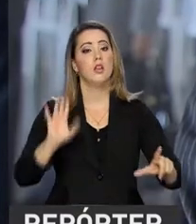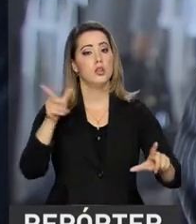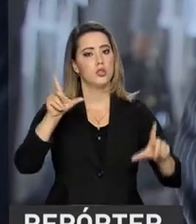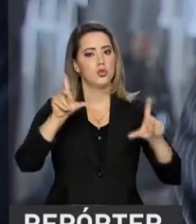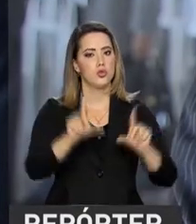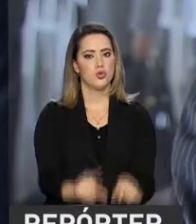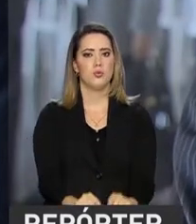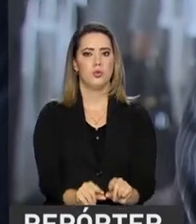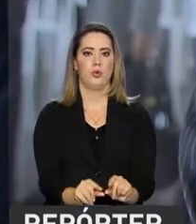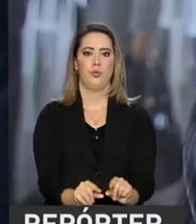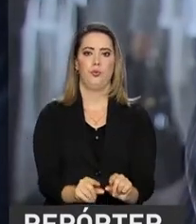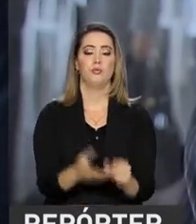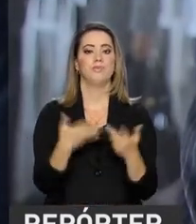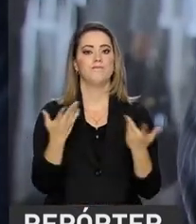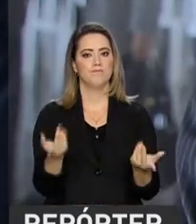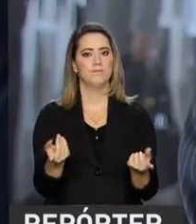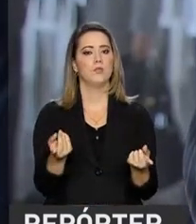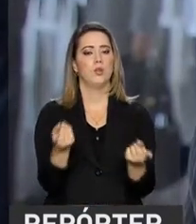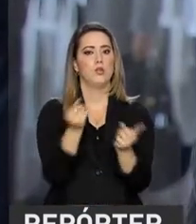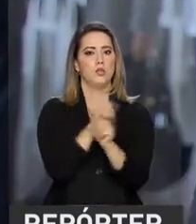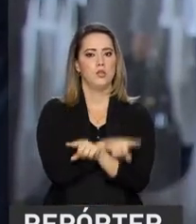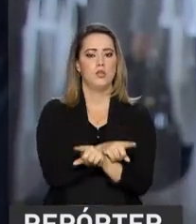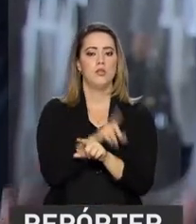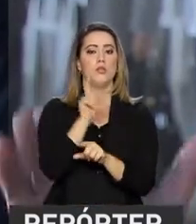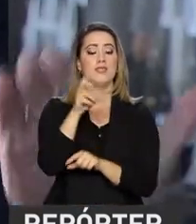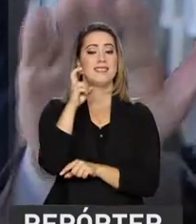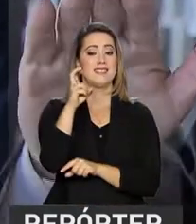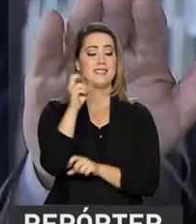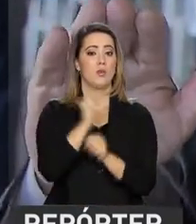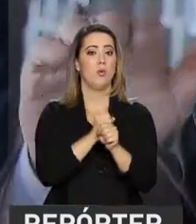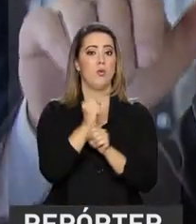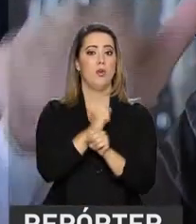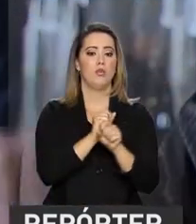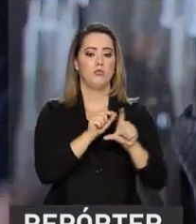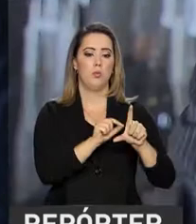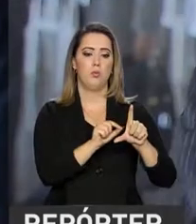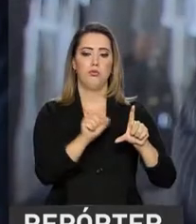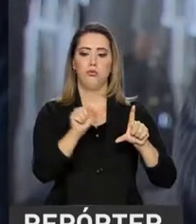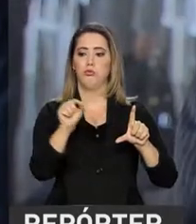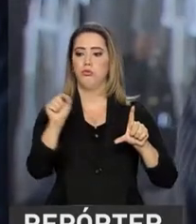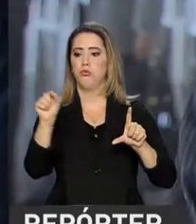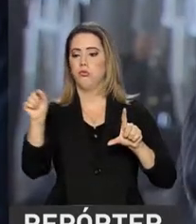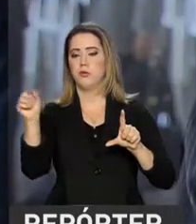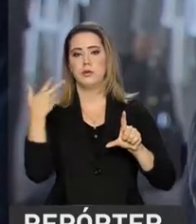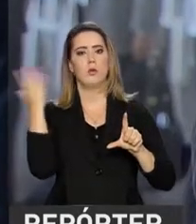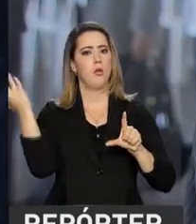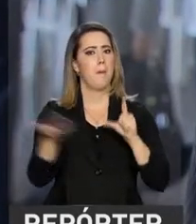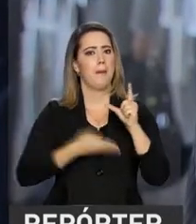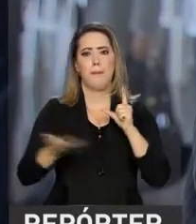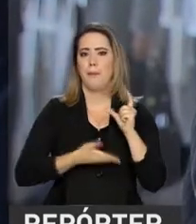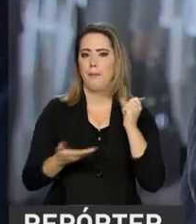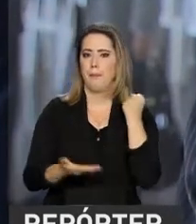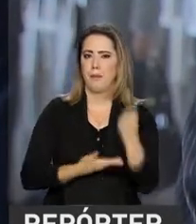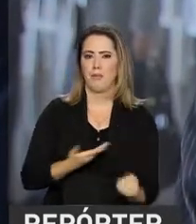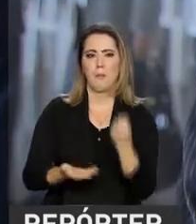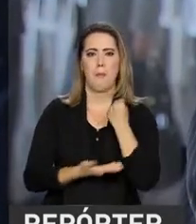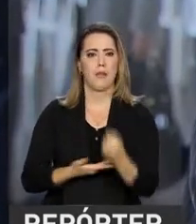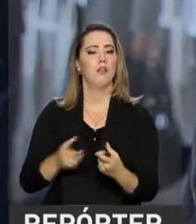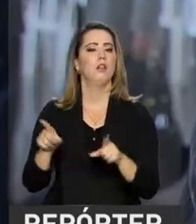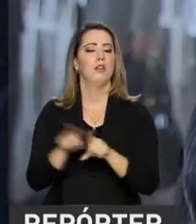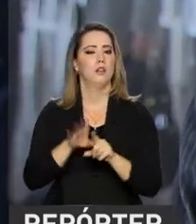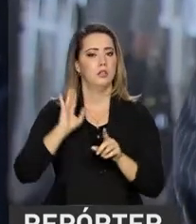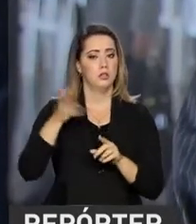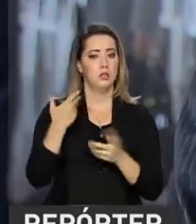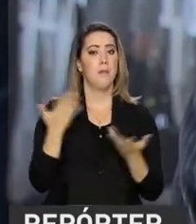aponta queda a inversão da curva que há cinco anos estava crescendo agora caiu é lógico que se deve principalmente à volta do